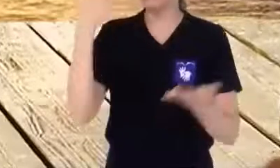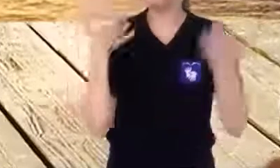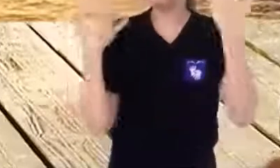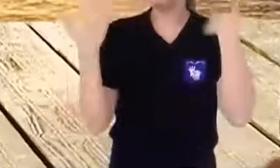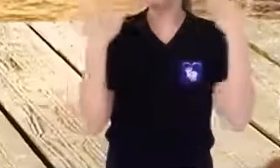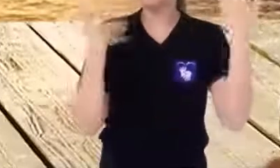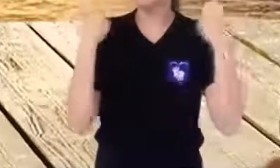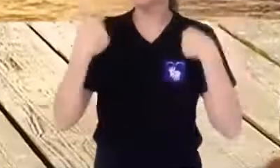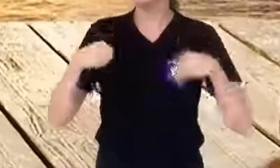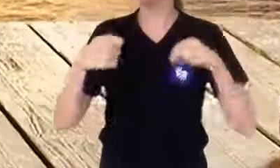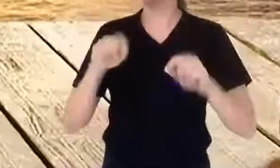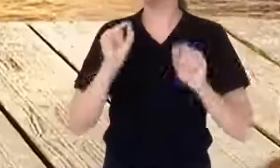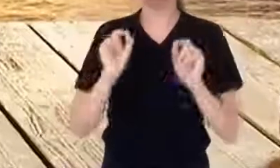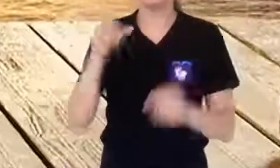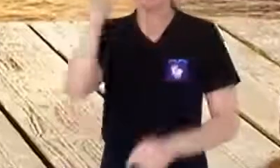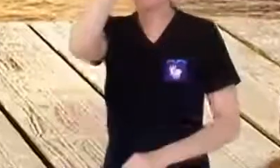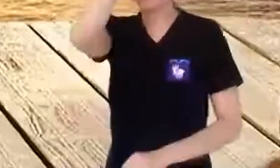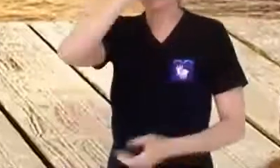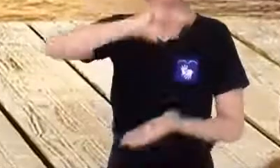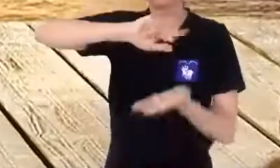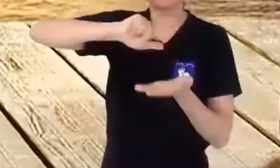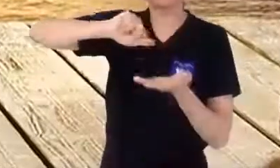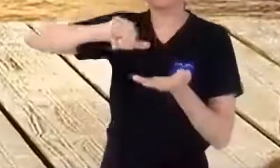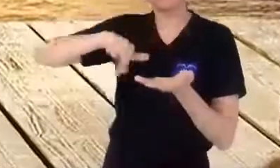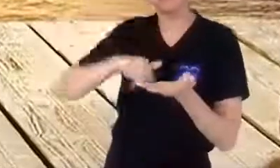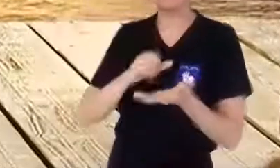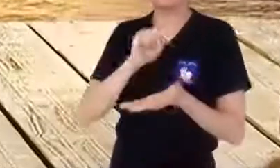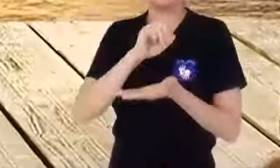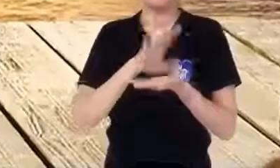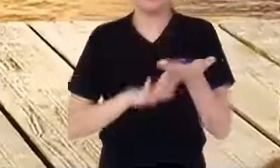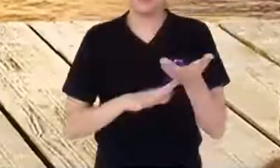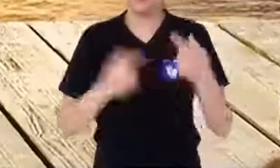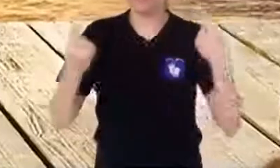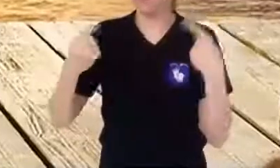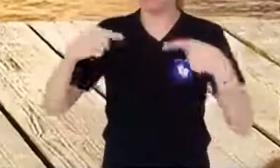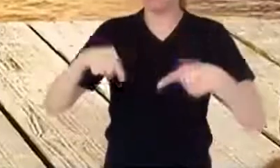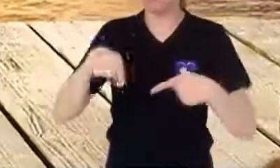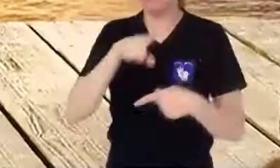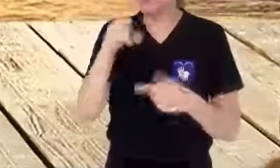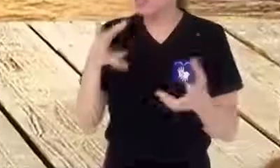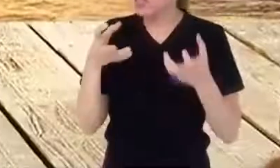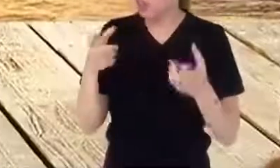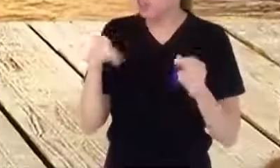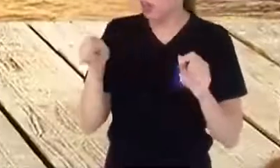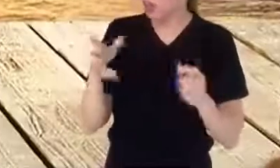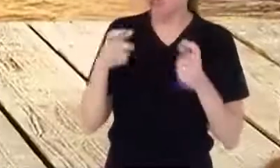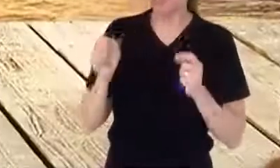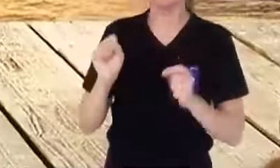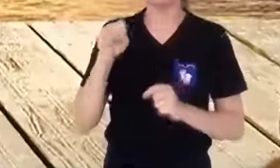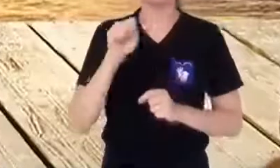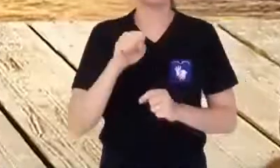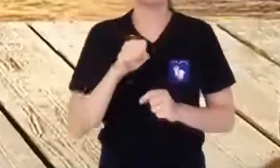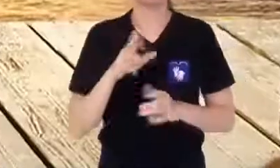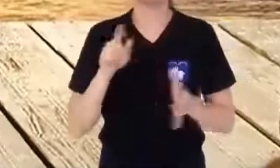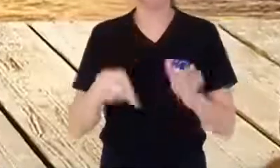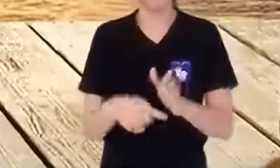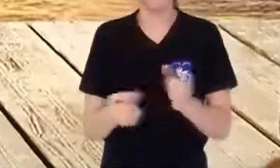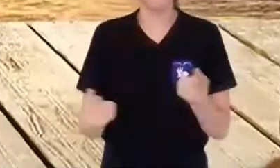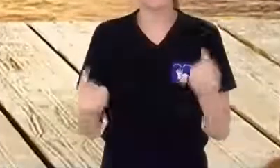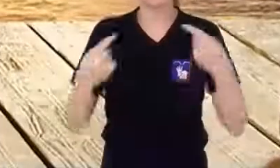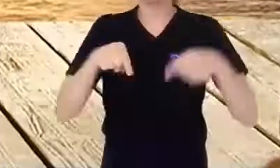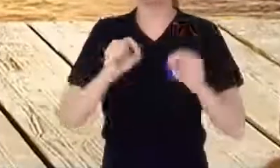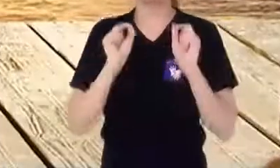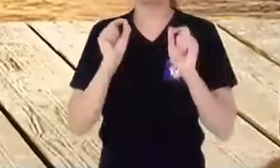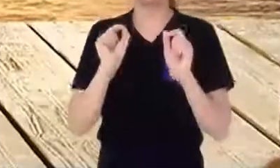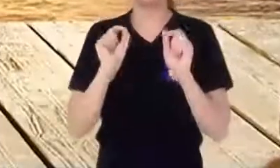algumas tarefas para ele merecer ser um marujo. Tô pronto. Você quer ser um marujo de verdade? Quero ser um marujo de verdade. Primeira tarefa que você vai aprender,